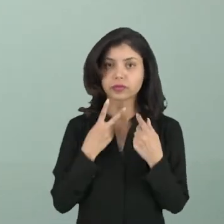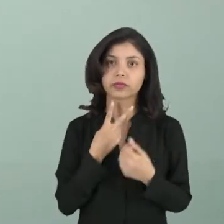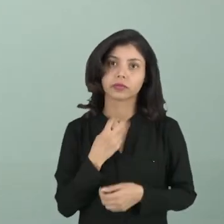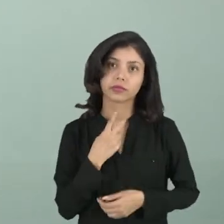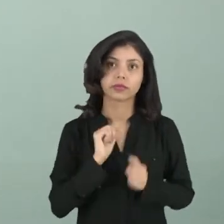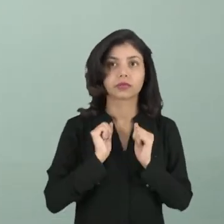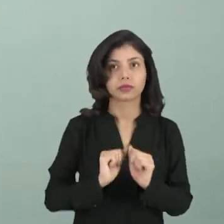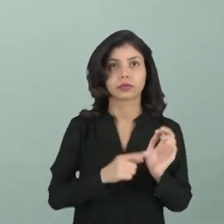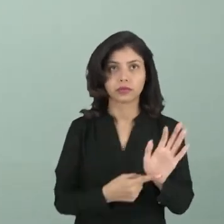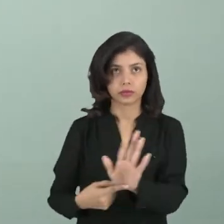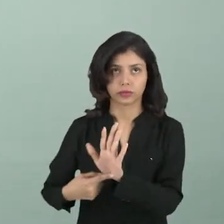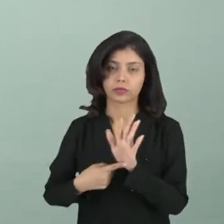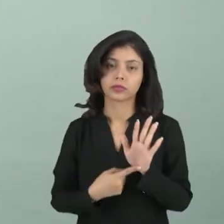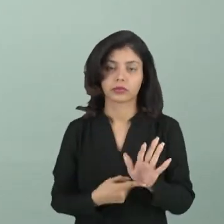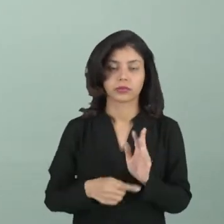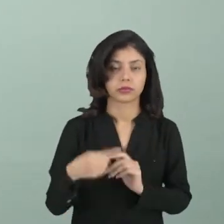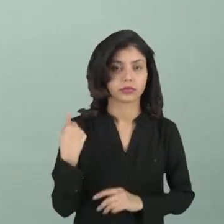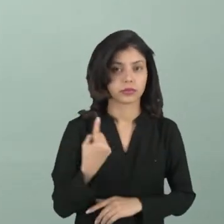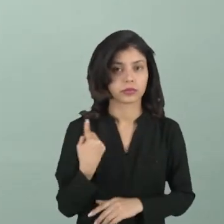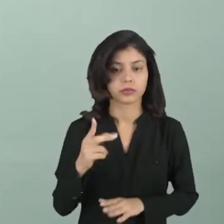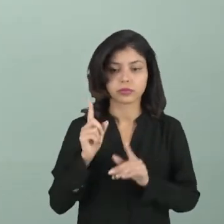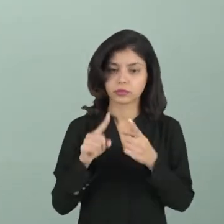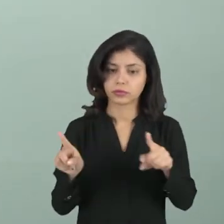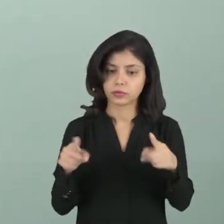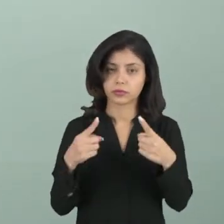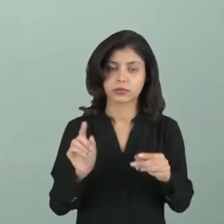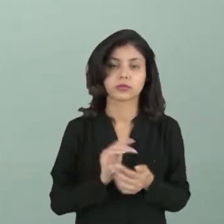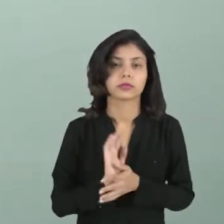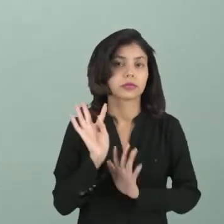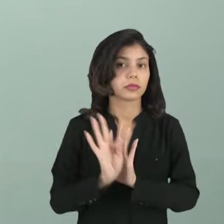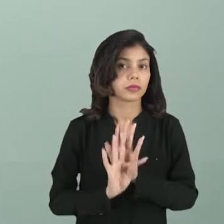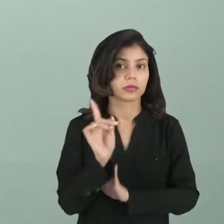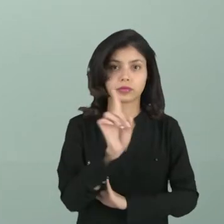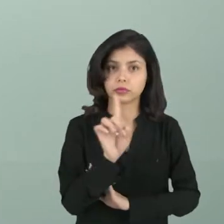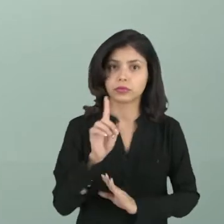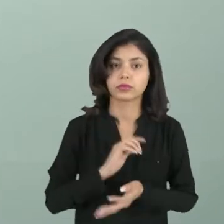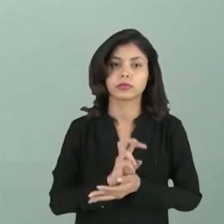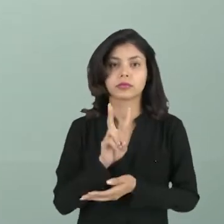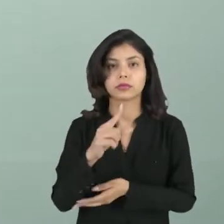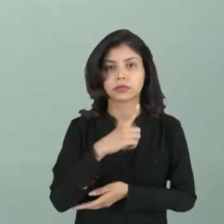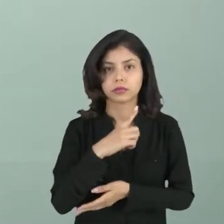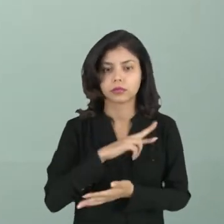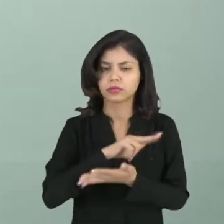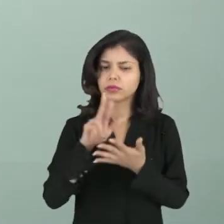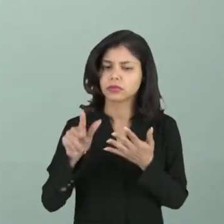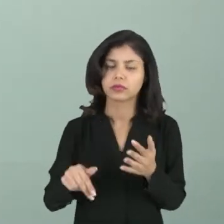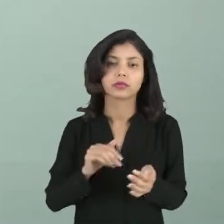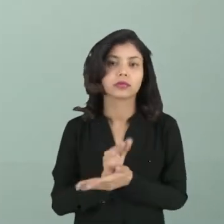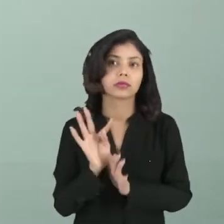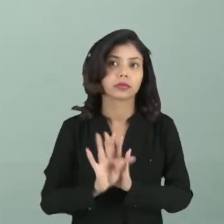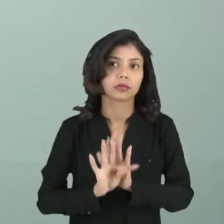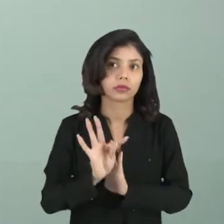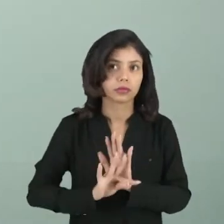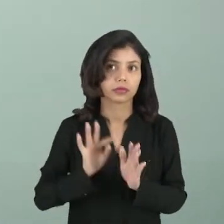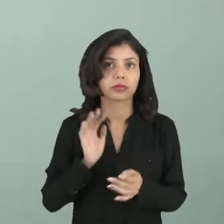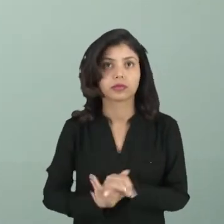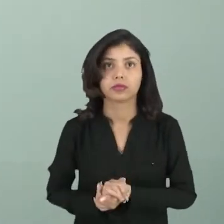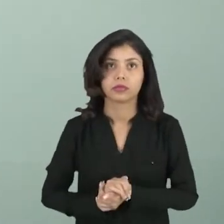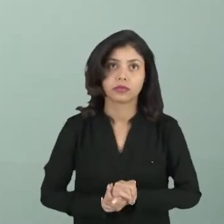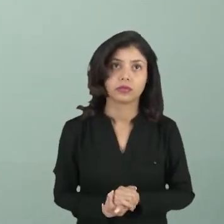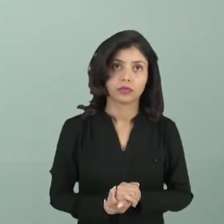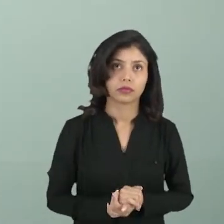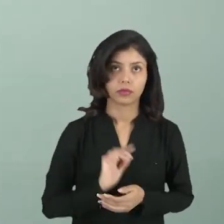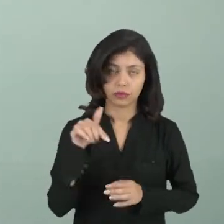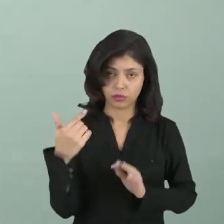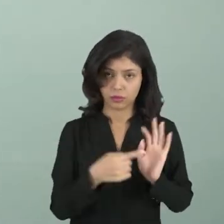vozes que podem representar uma única música. No texto não, a gente vai ter vários textos ou várias